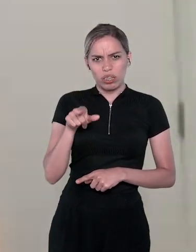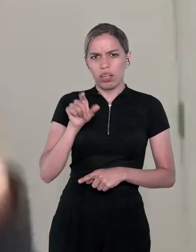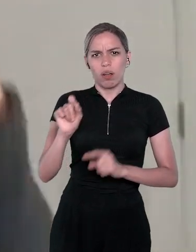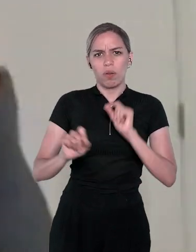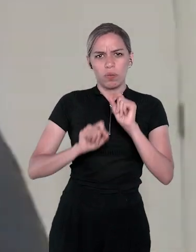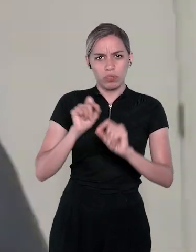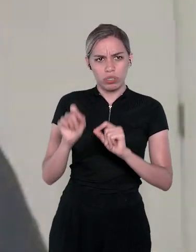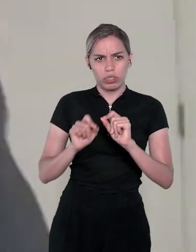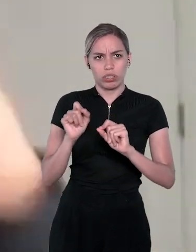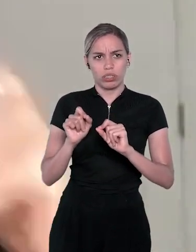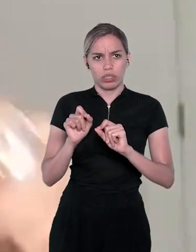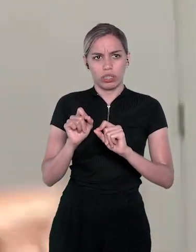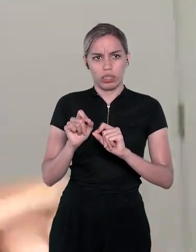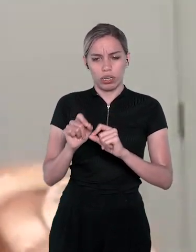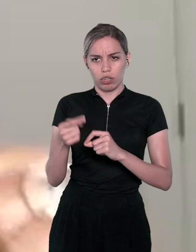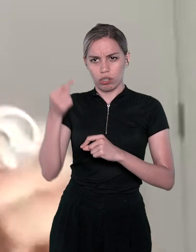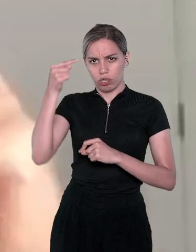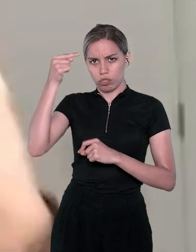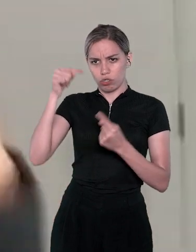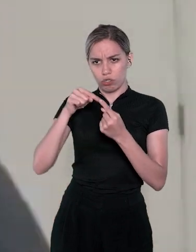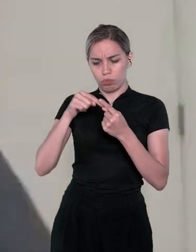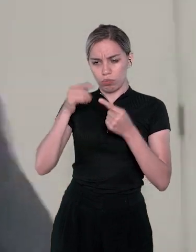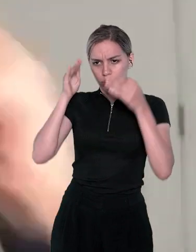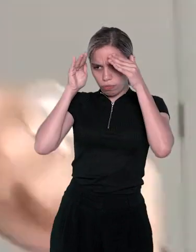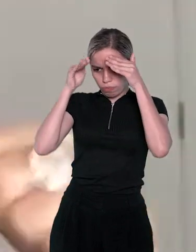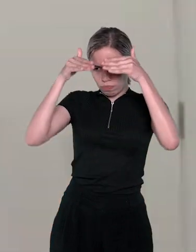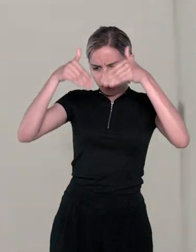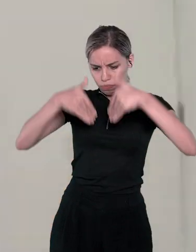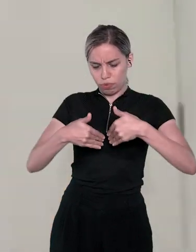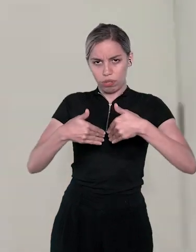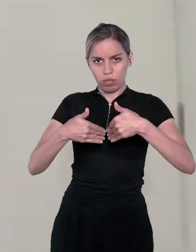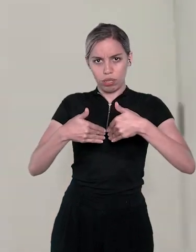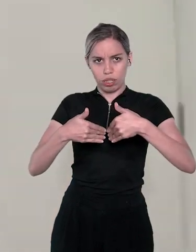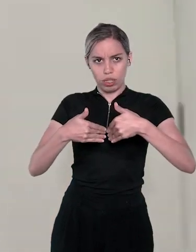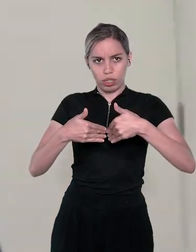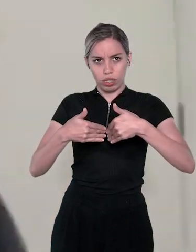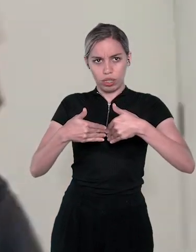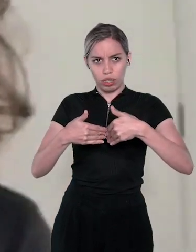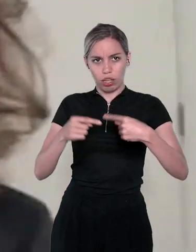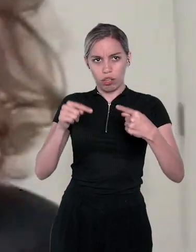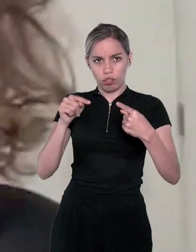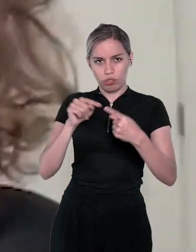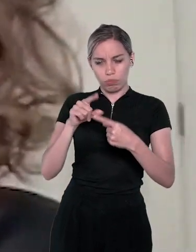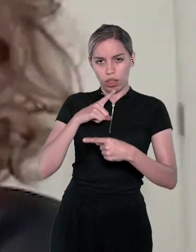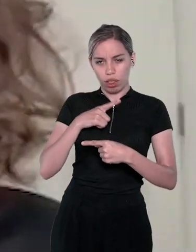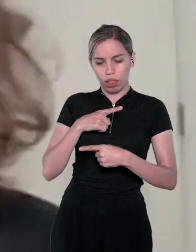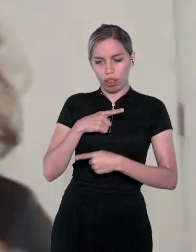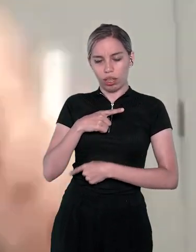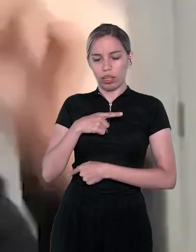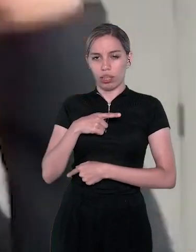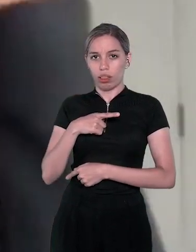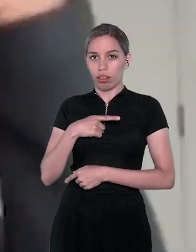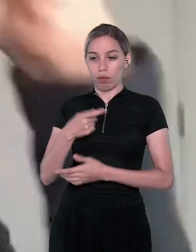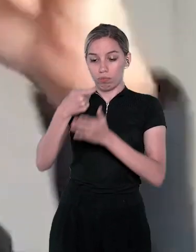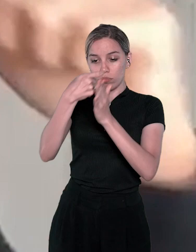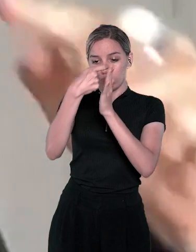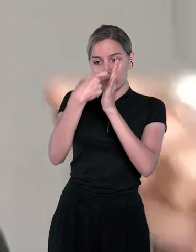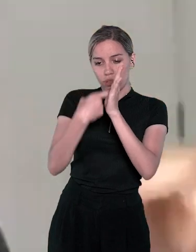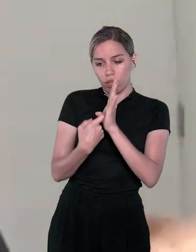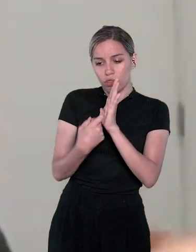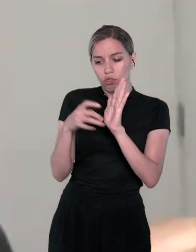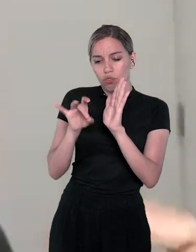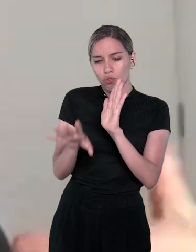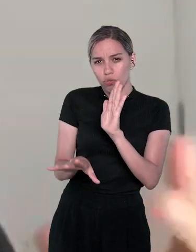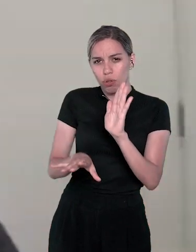você sair de uma lógica, vamos dizer, teocêntrica, transcendental, onde haveria um texto sagrado com uma voz,